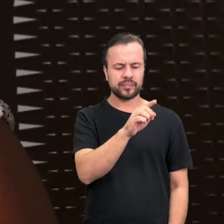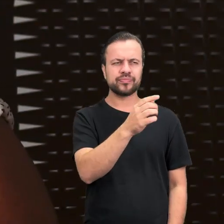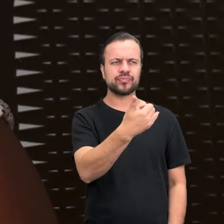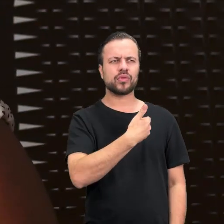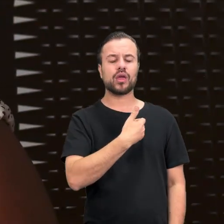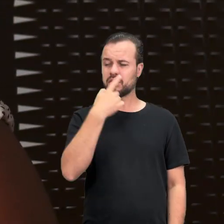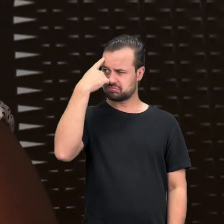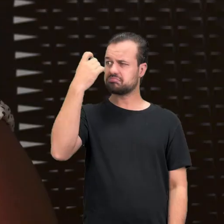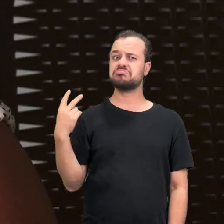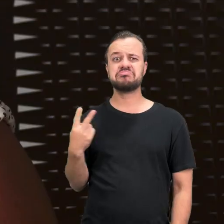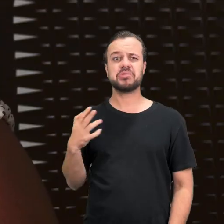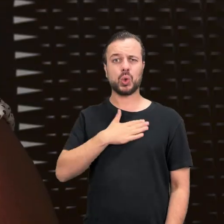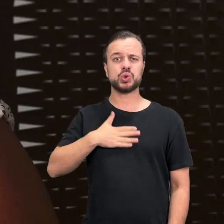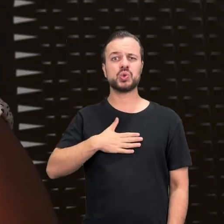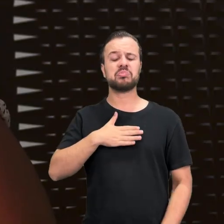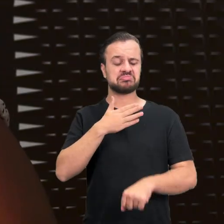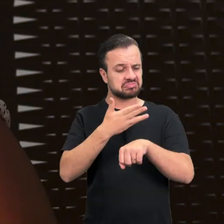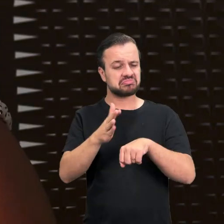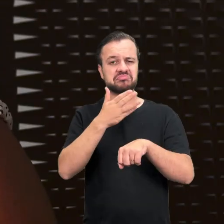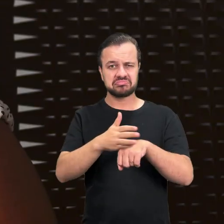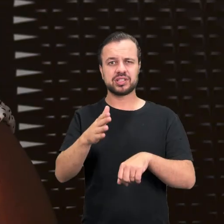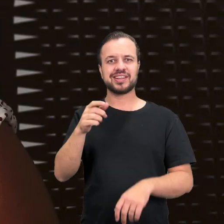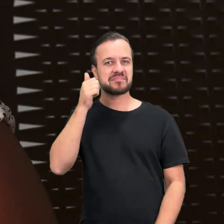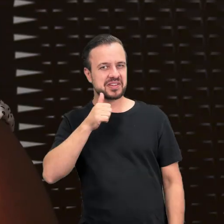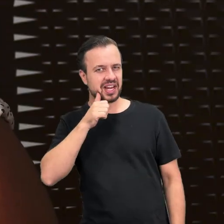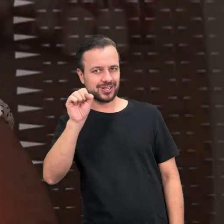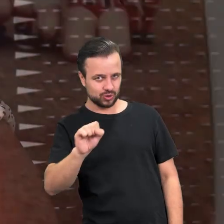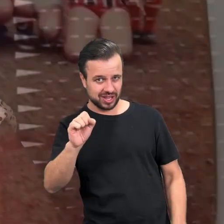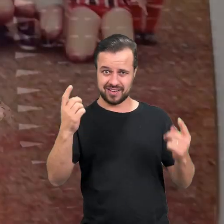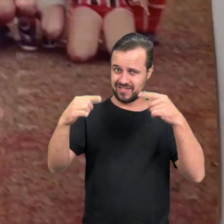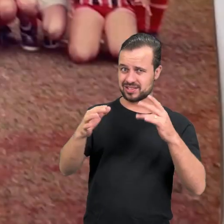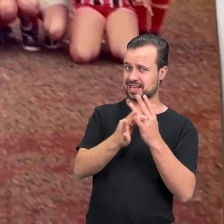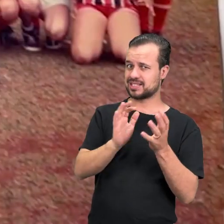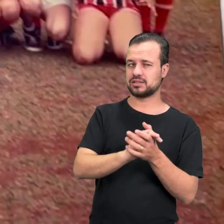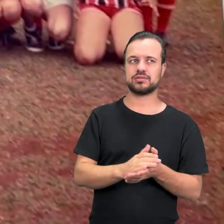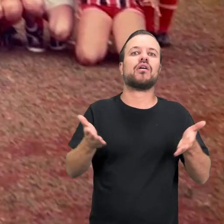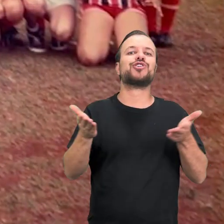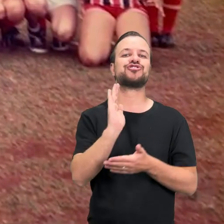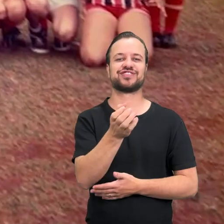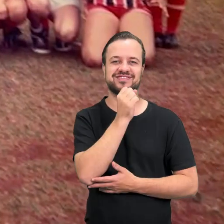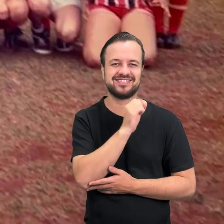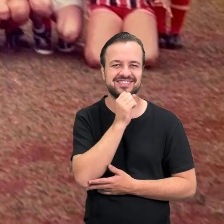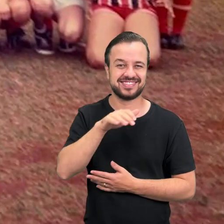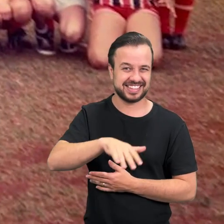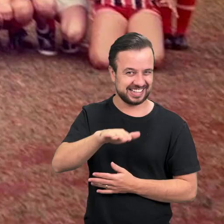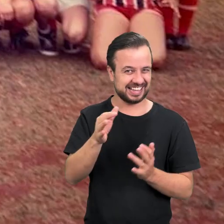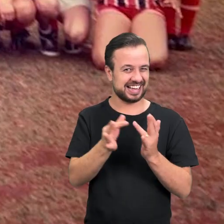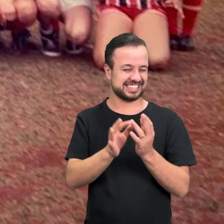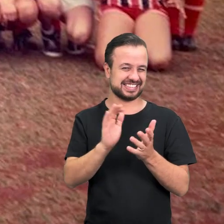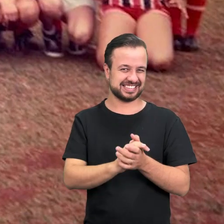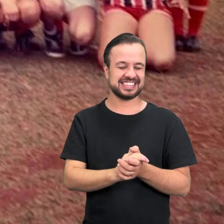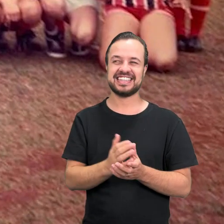gostamos e começamos a treinar. E as meninas solteiras contra casadas. Apesar que hoje todo velho é casado. Naquela época tinha